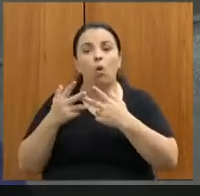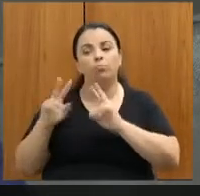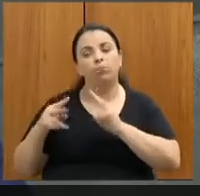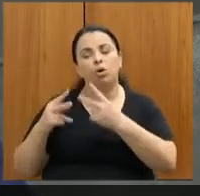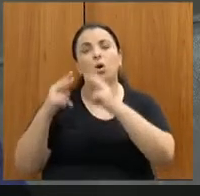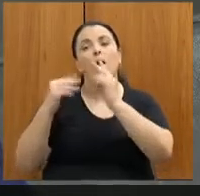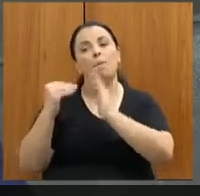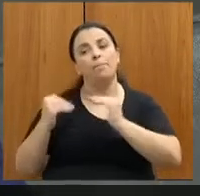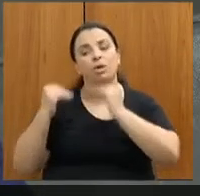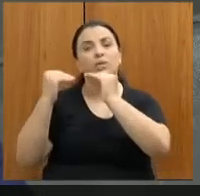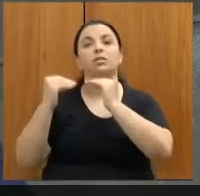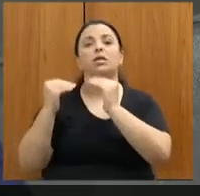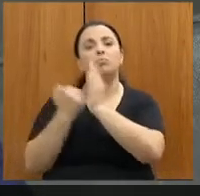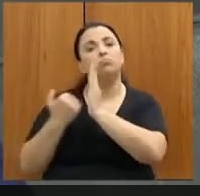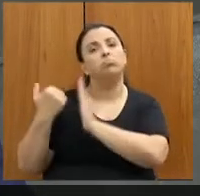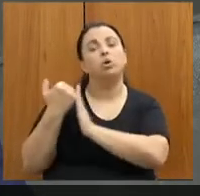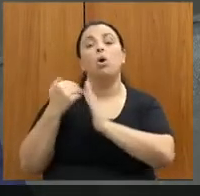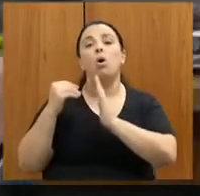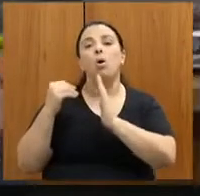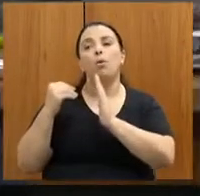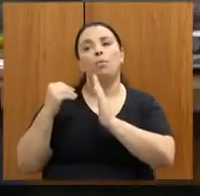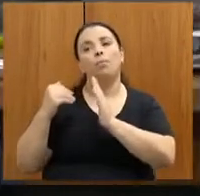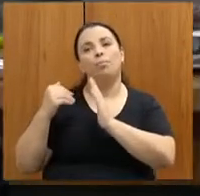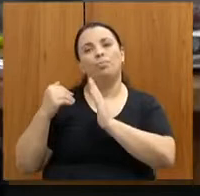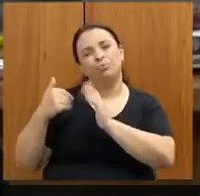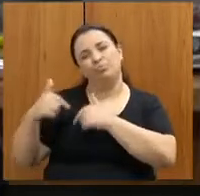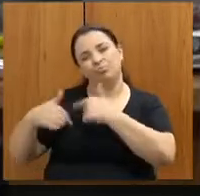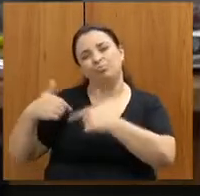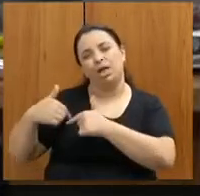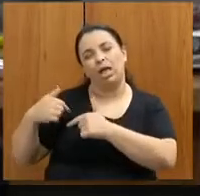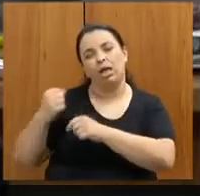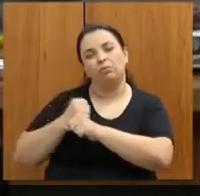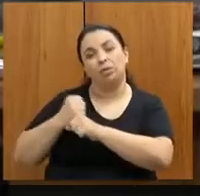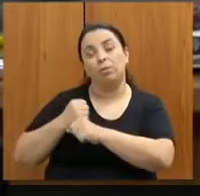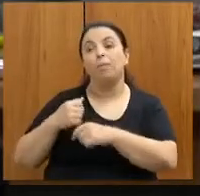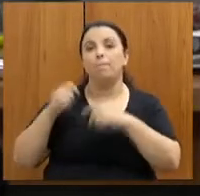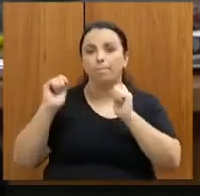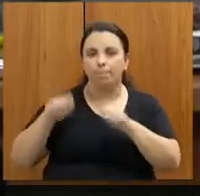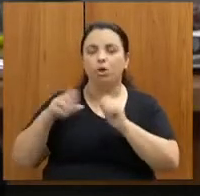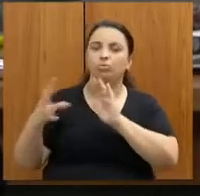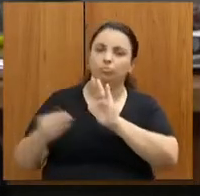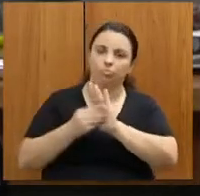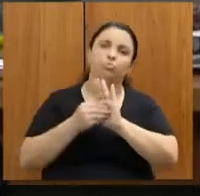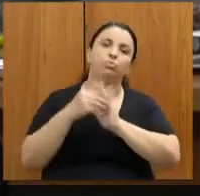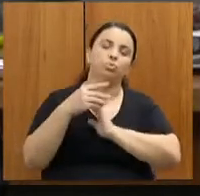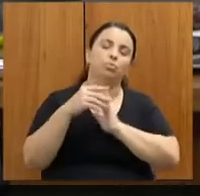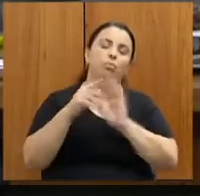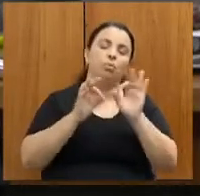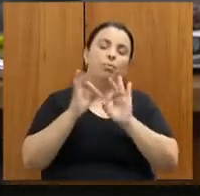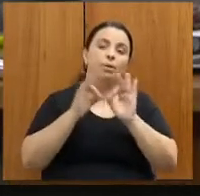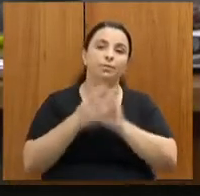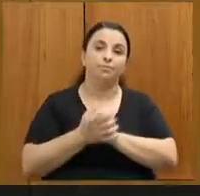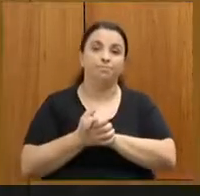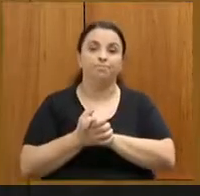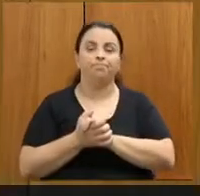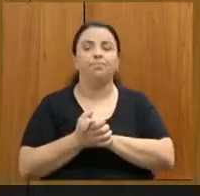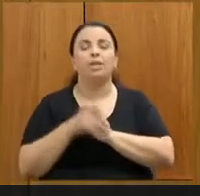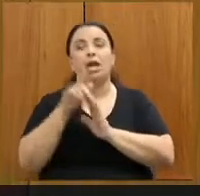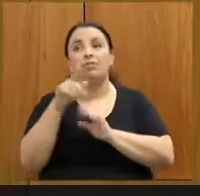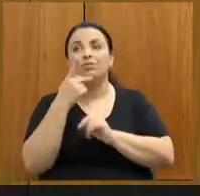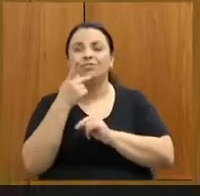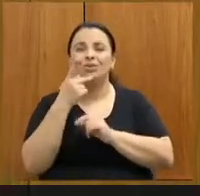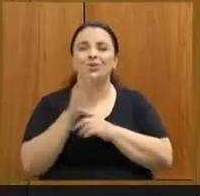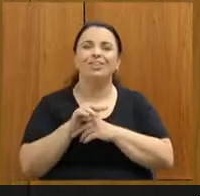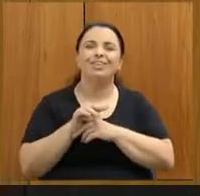do plano e traz o é colocou né que o secretário colocou revisão geral como condicionante na realidade